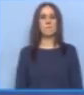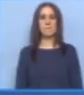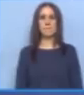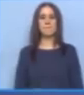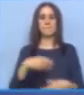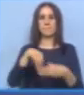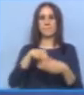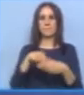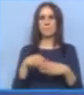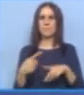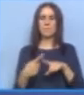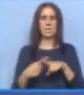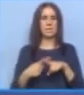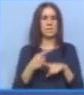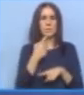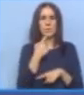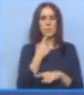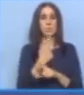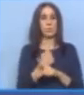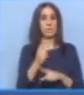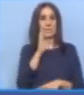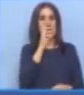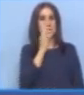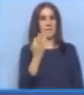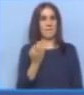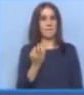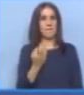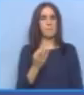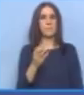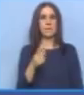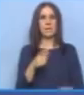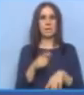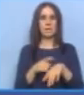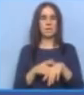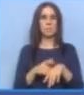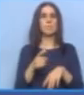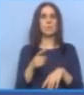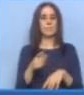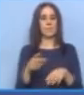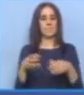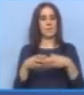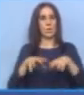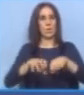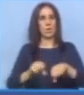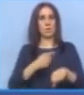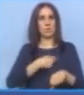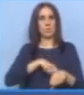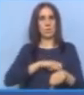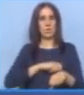um contexto interessantíssimo porque, se formos a ver, no tempo como colónia espanhola, a